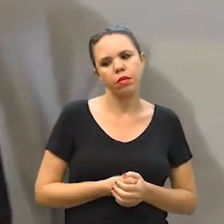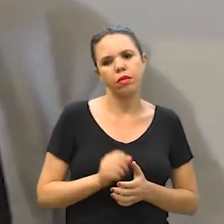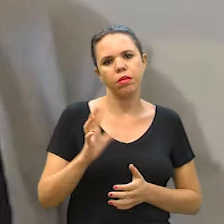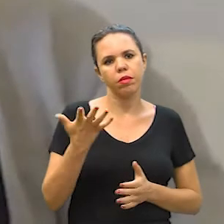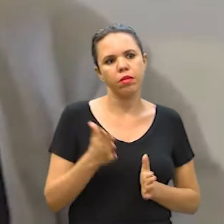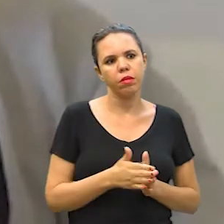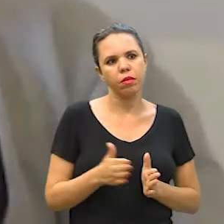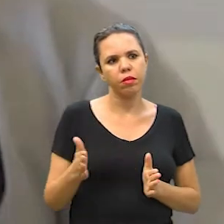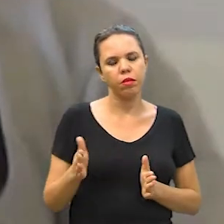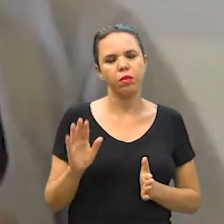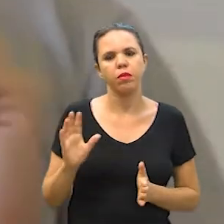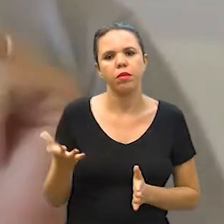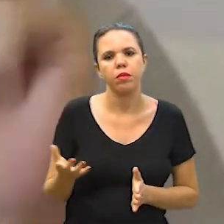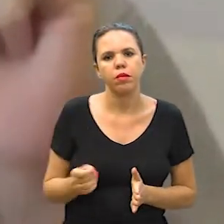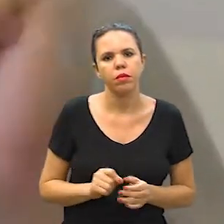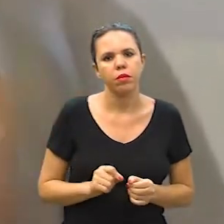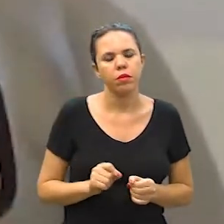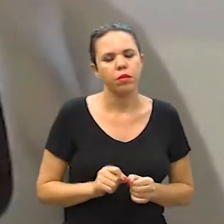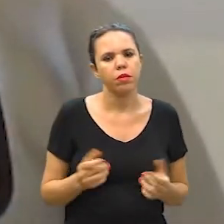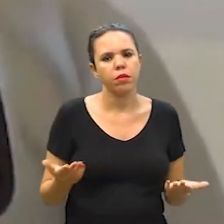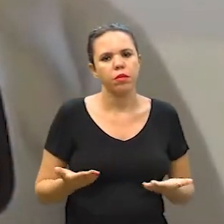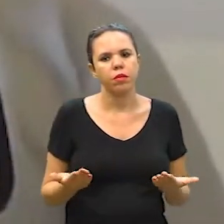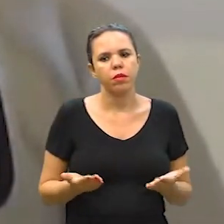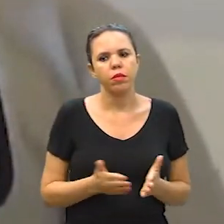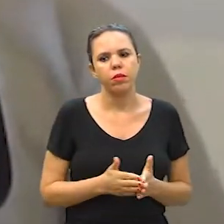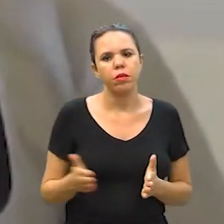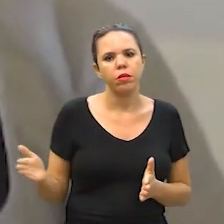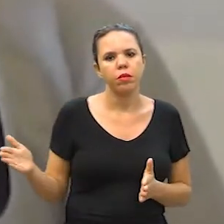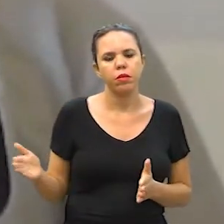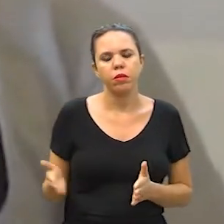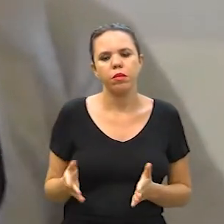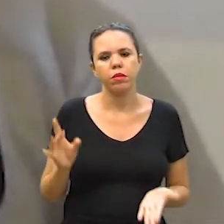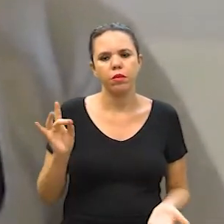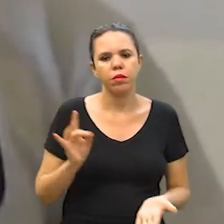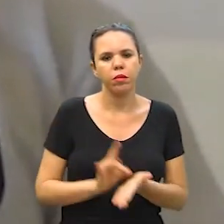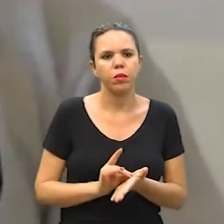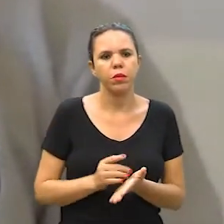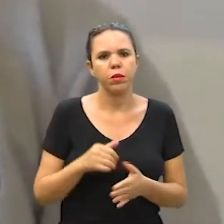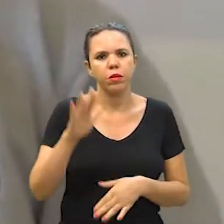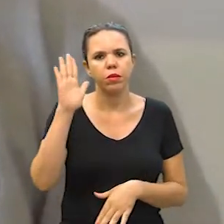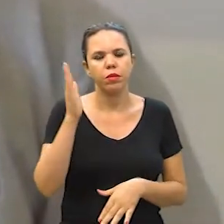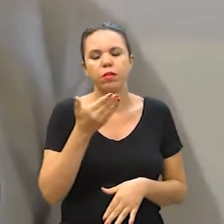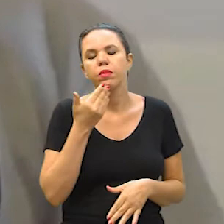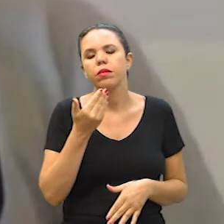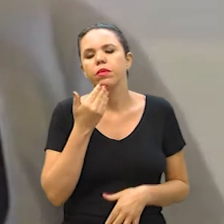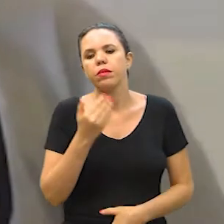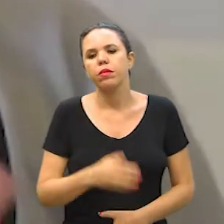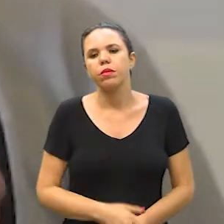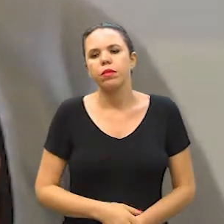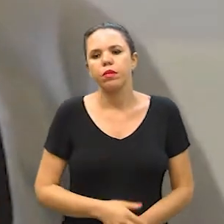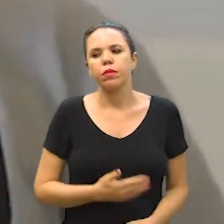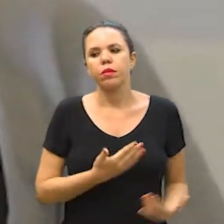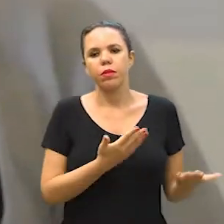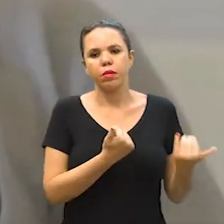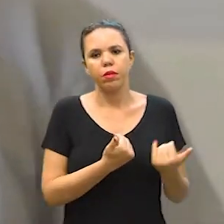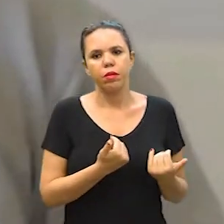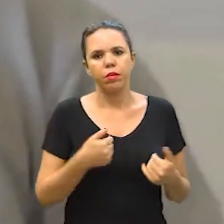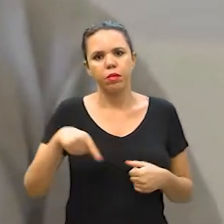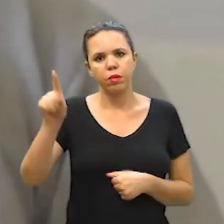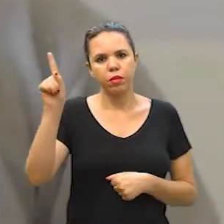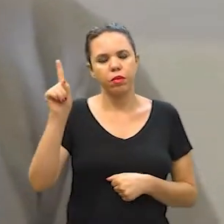Ocorre o seguinte: hoje em dia, eu te afirmo que é muito mais fácil um jovem